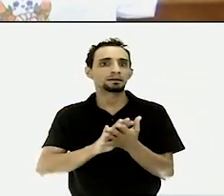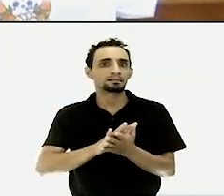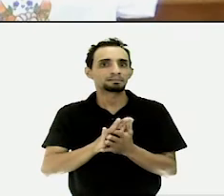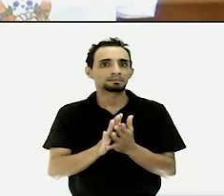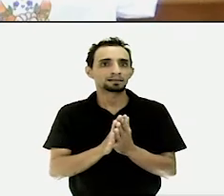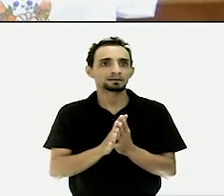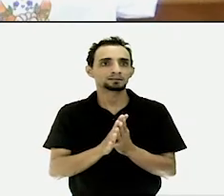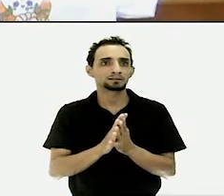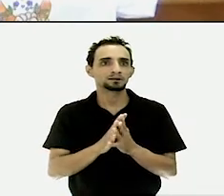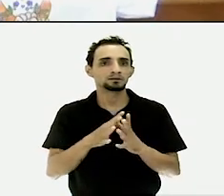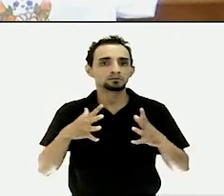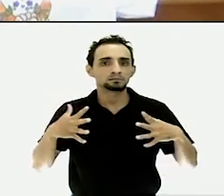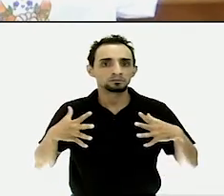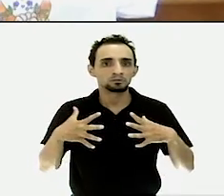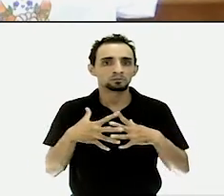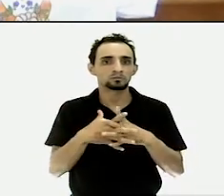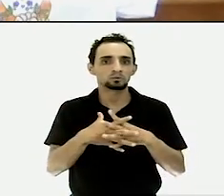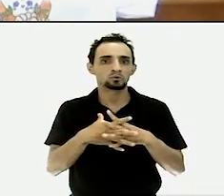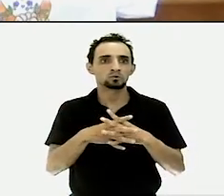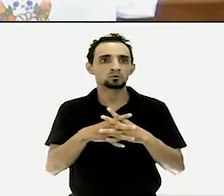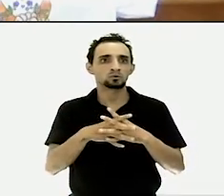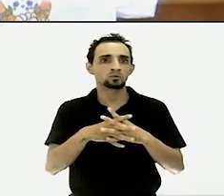existe então uma... nós marcaremos